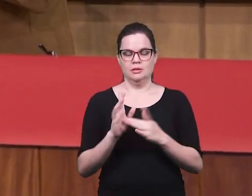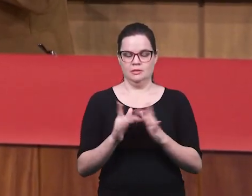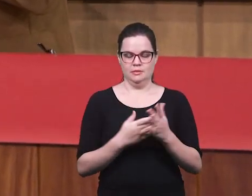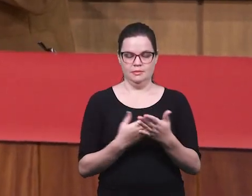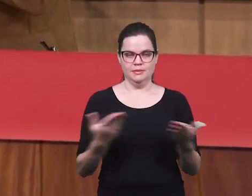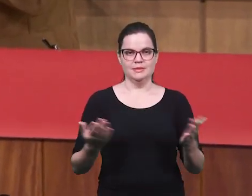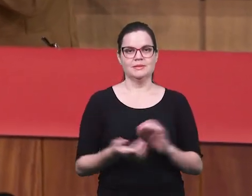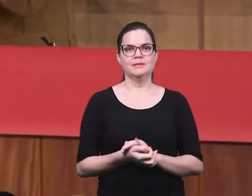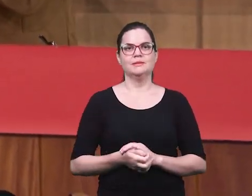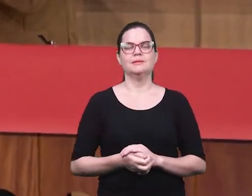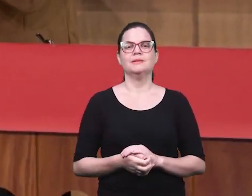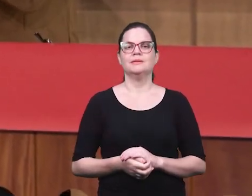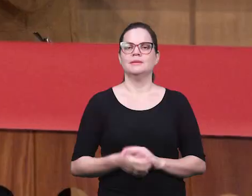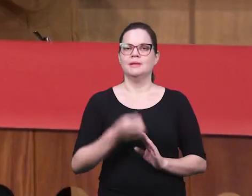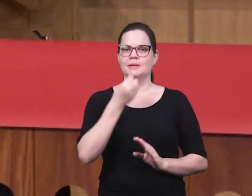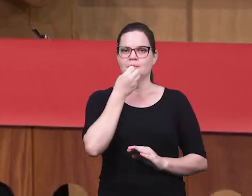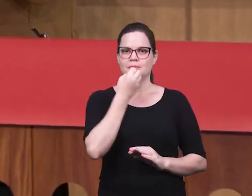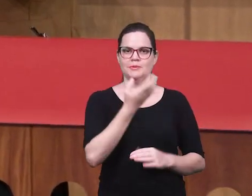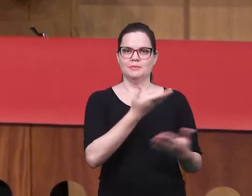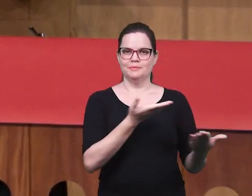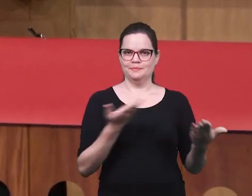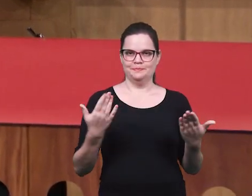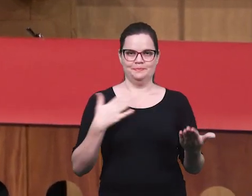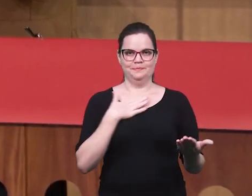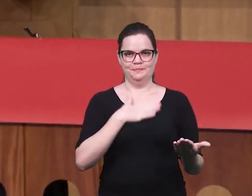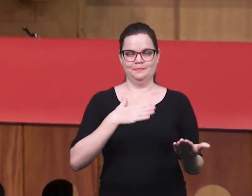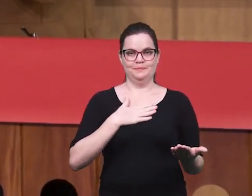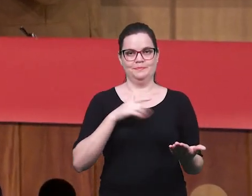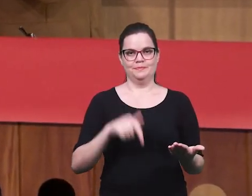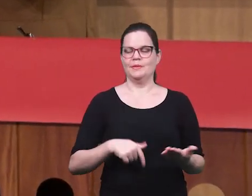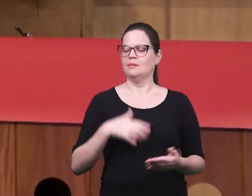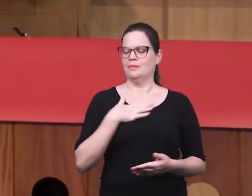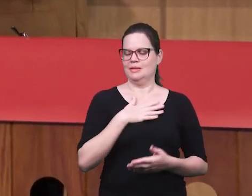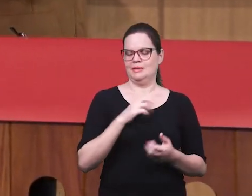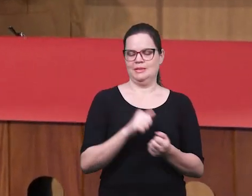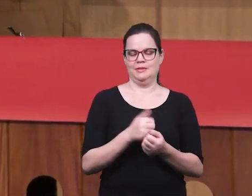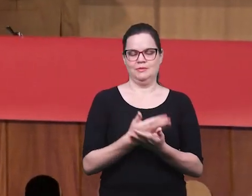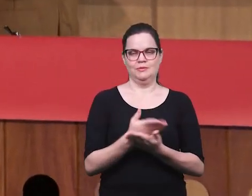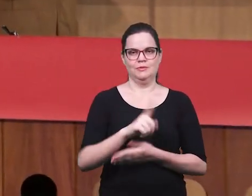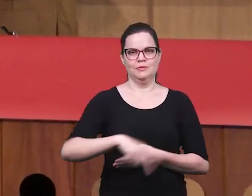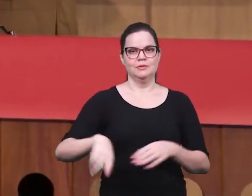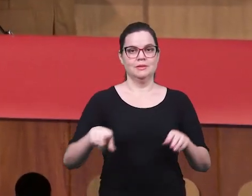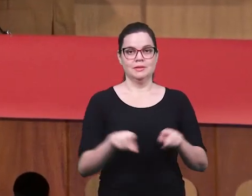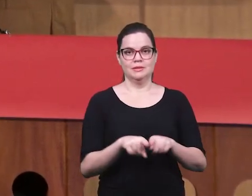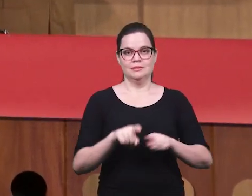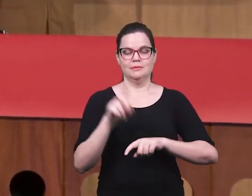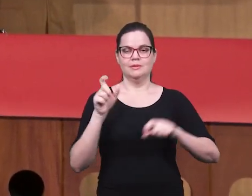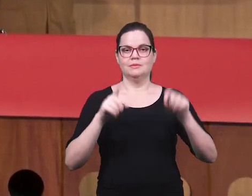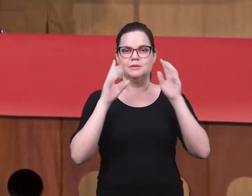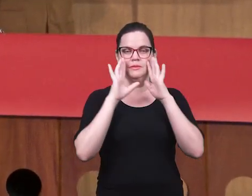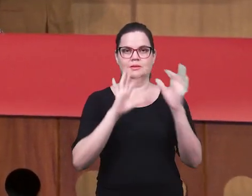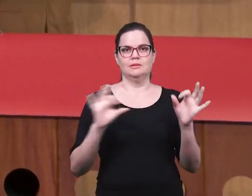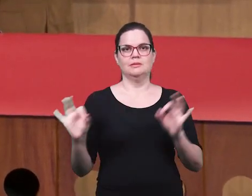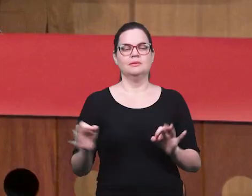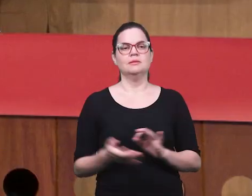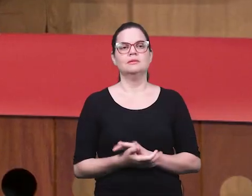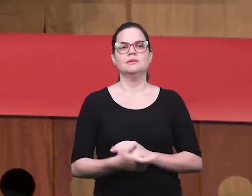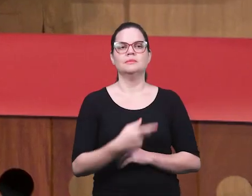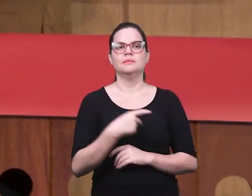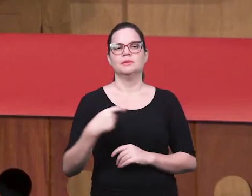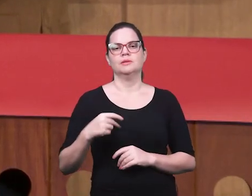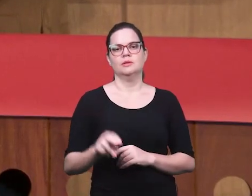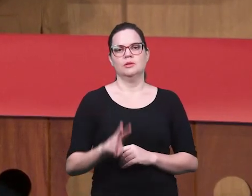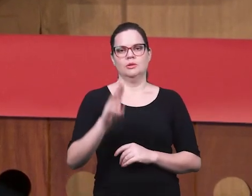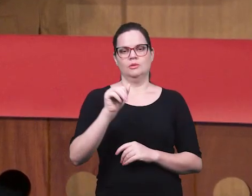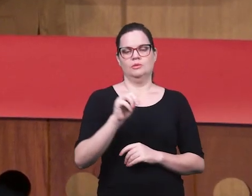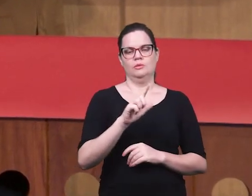Gilberto. Prazer recebê-lo aqui, tá bom? Prazer é meu estar aqui, é um prazer estar aqui com você e com os irmãos que nos assistem. E, pastor Wallace,